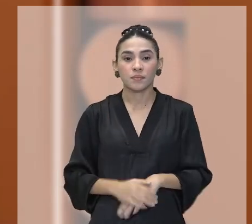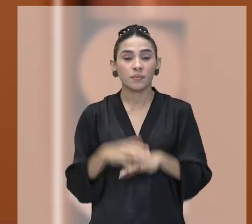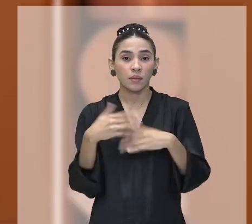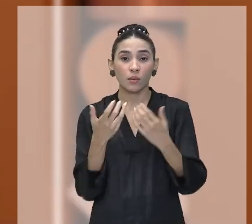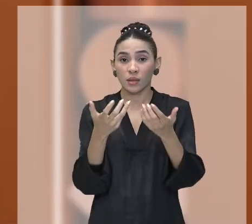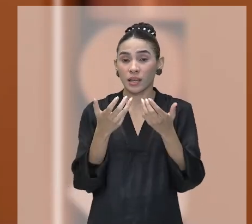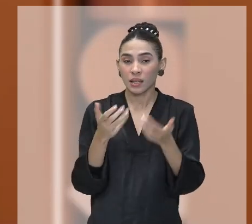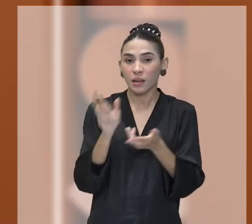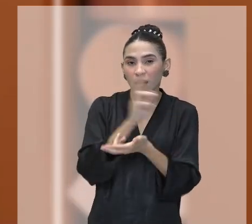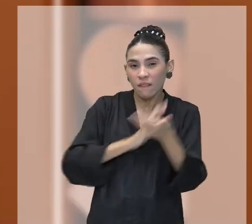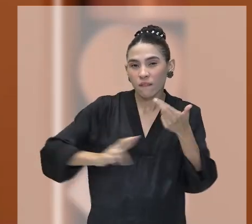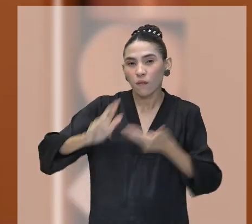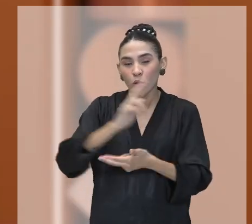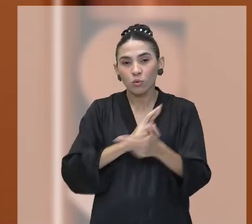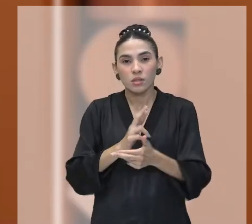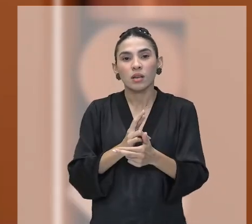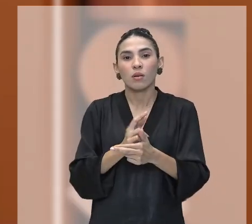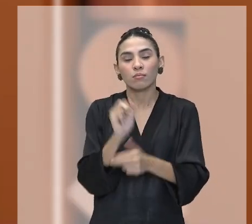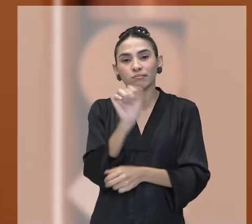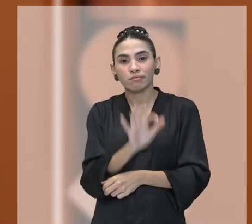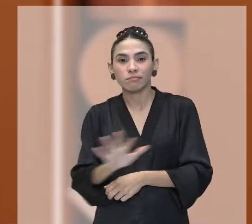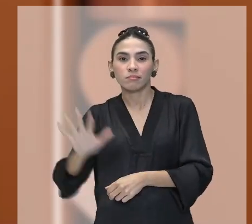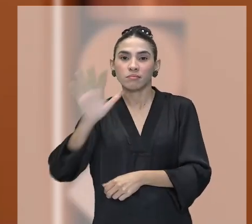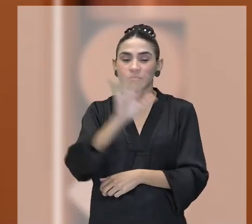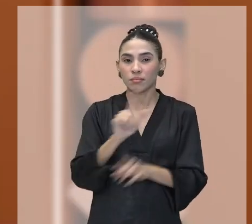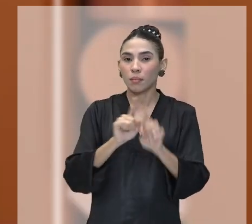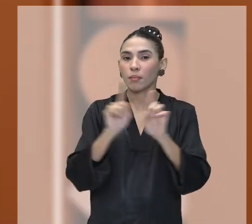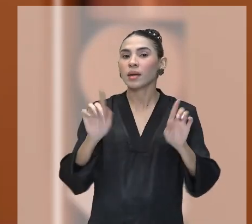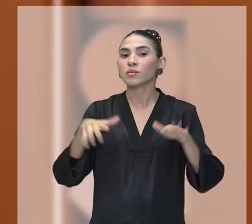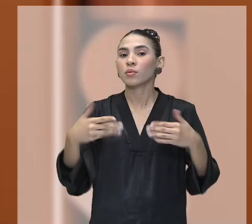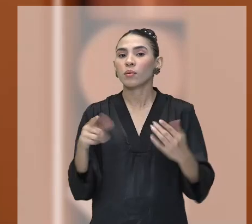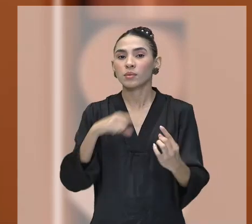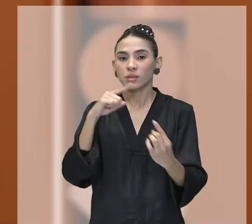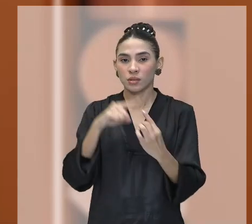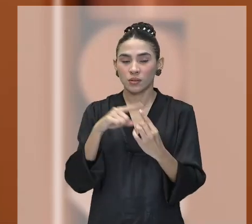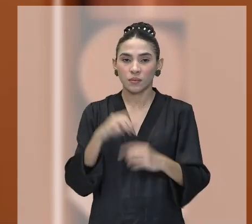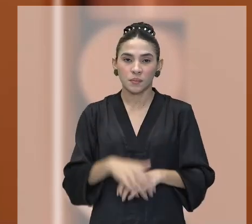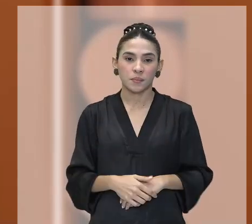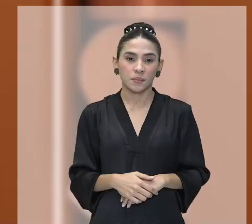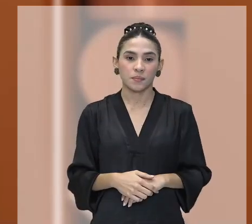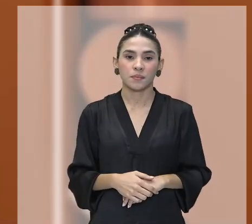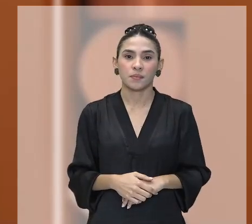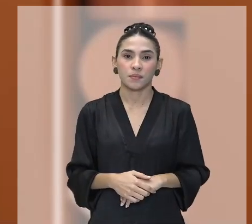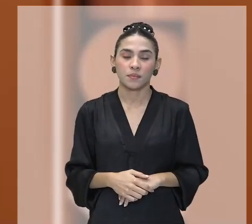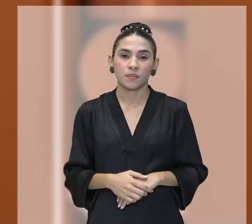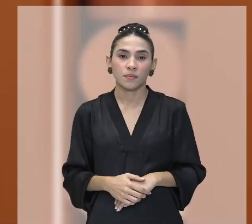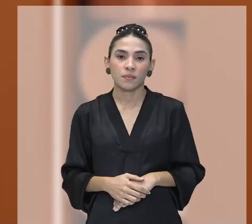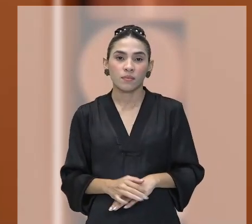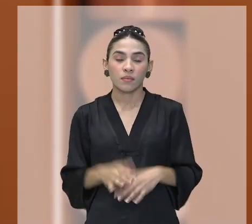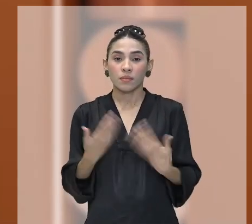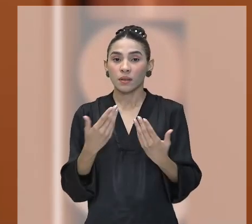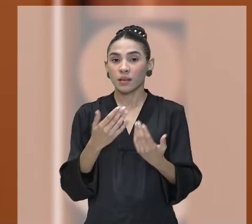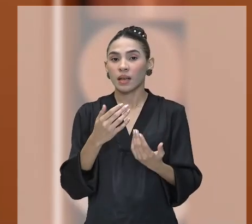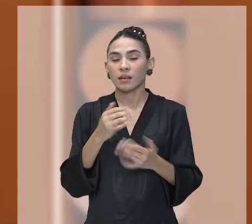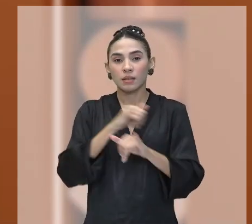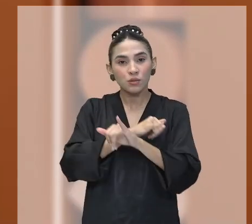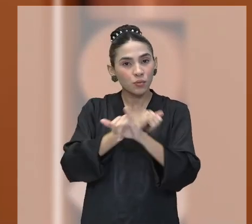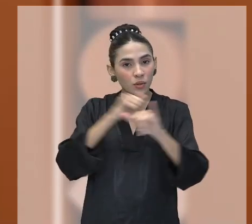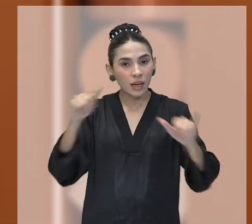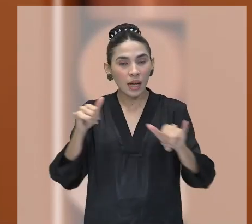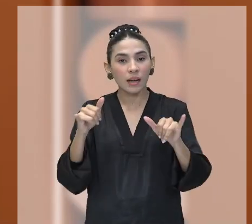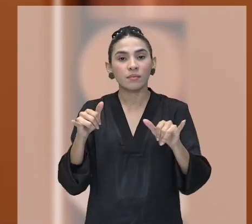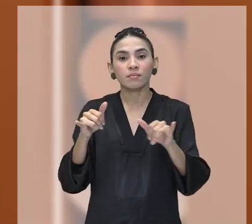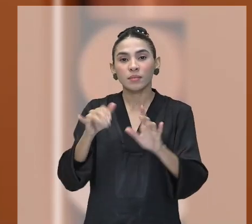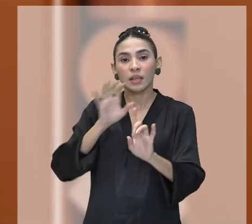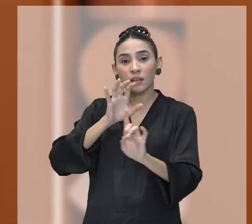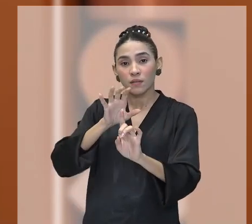fazer uma revolução em grandes proporções, né? E qual era o objetivo? Né? Justamente mobilizar essa população contra o